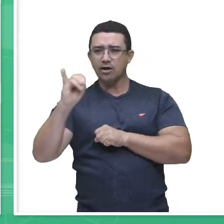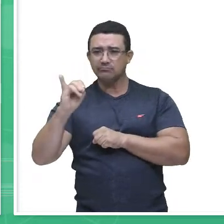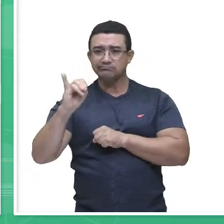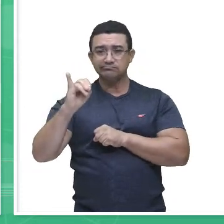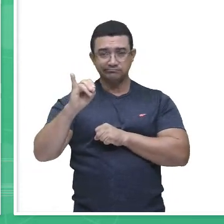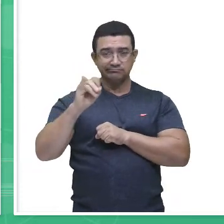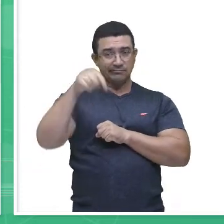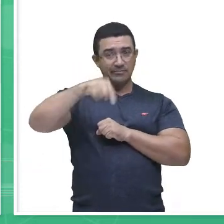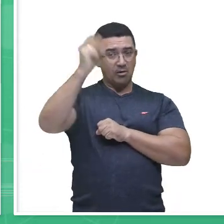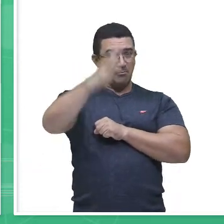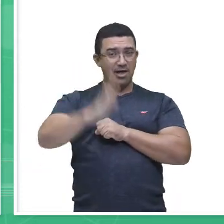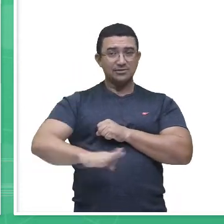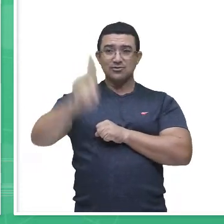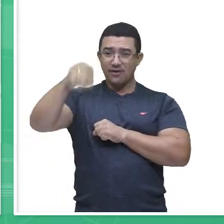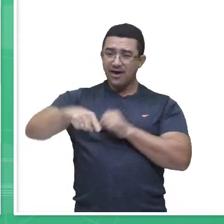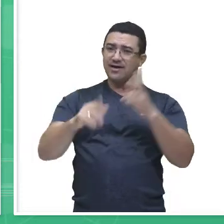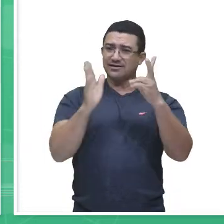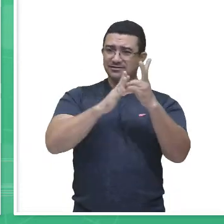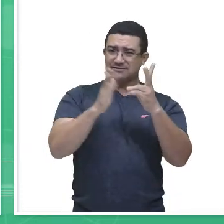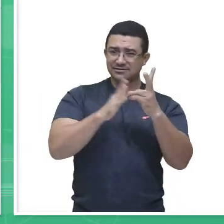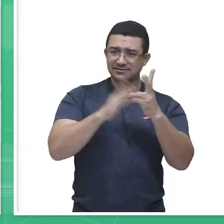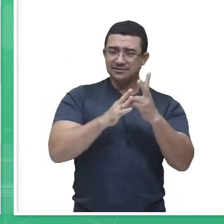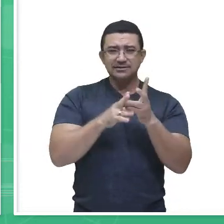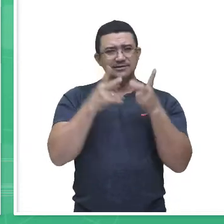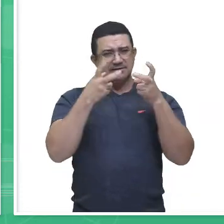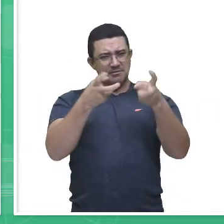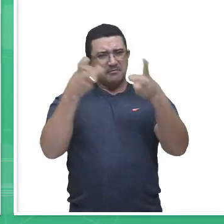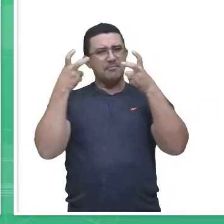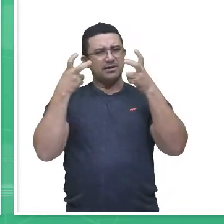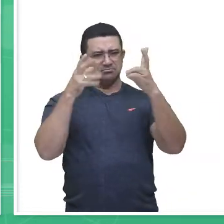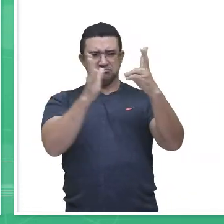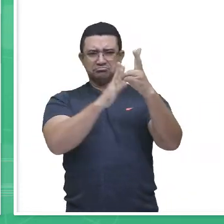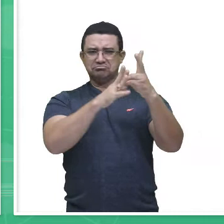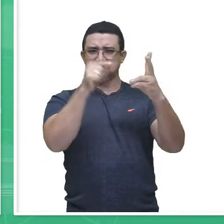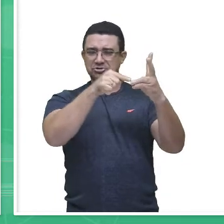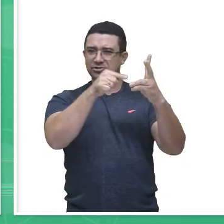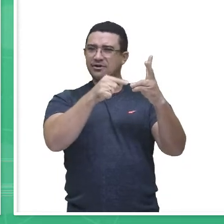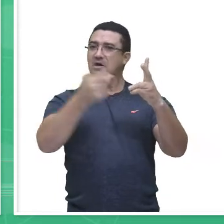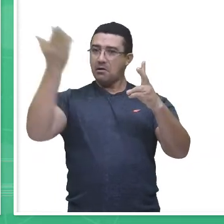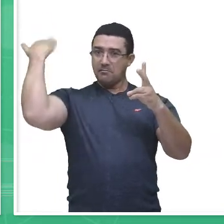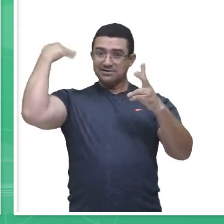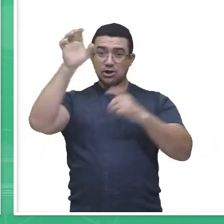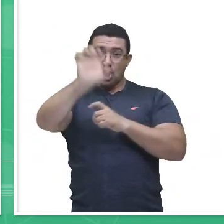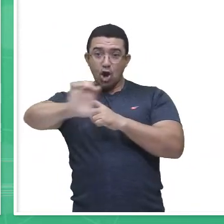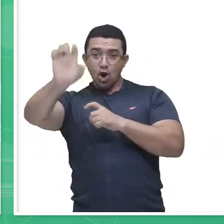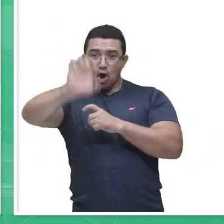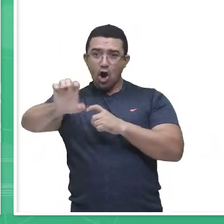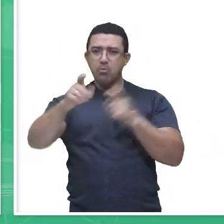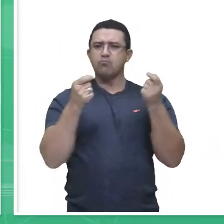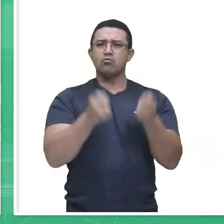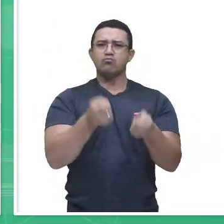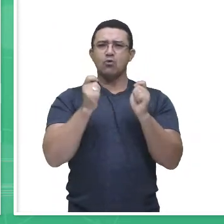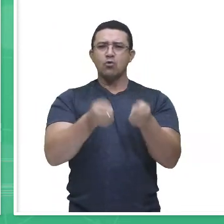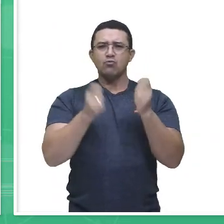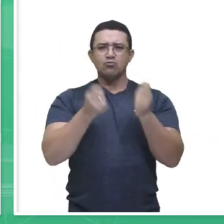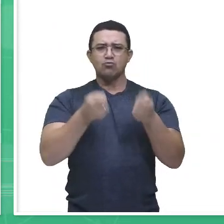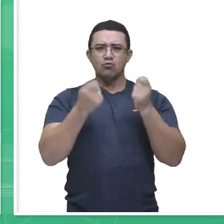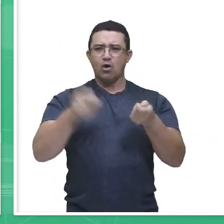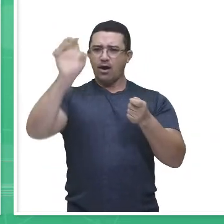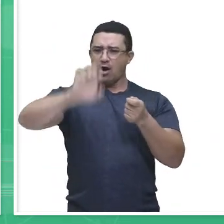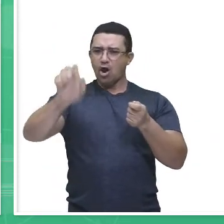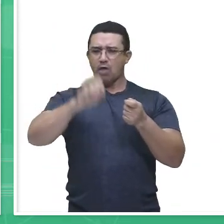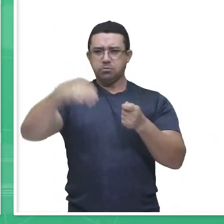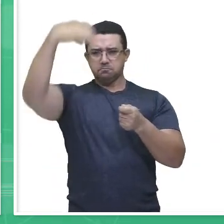figura do índio. E percebam que ele vai representar esse cavaleiro medieval europeu. E o índio ele vai